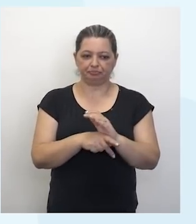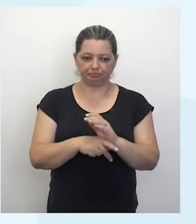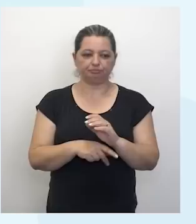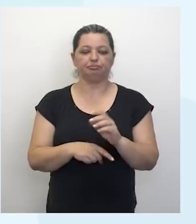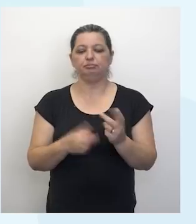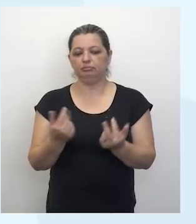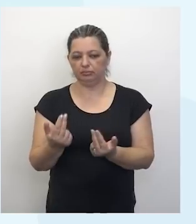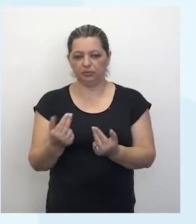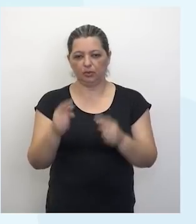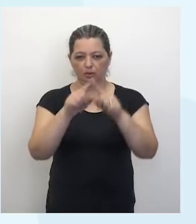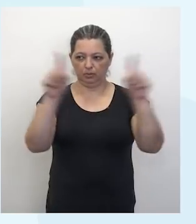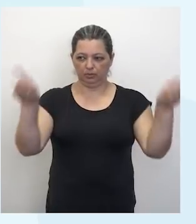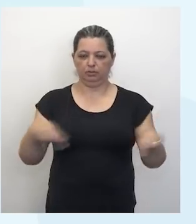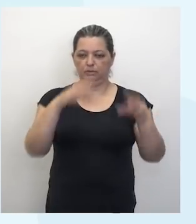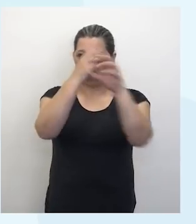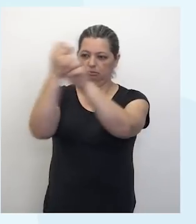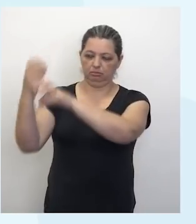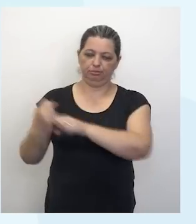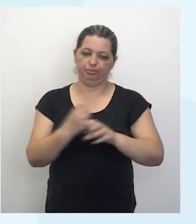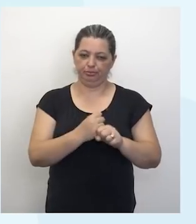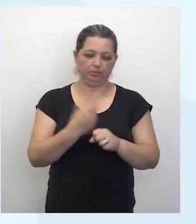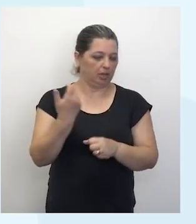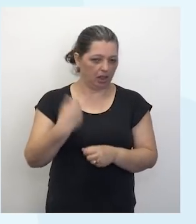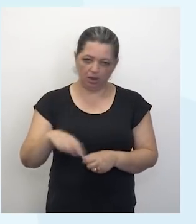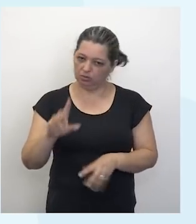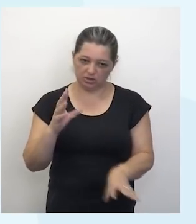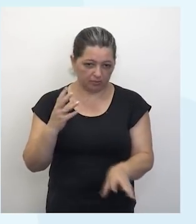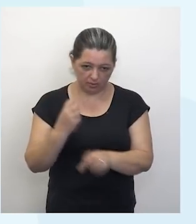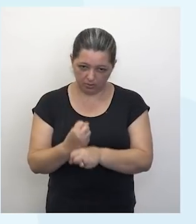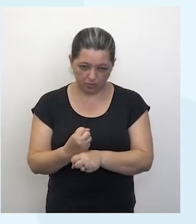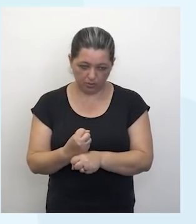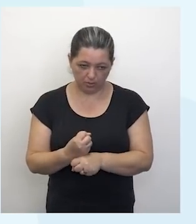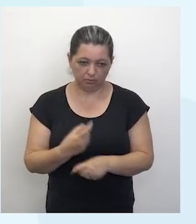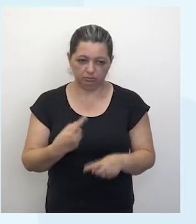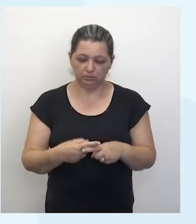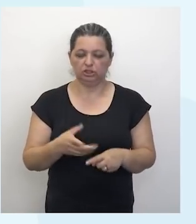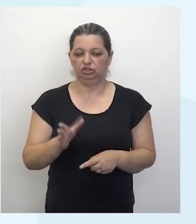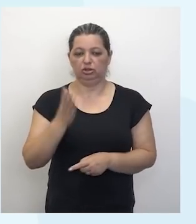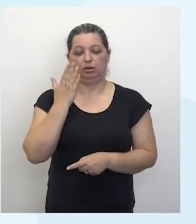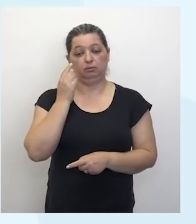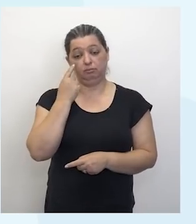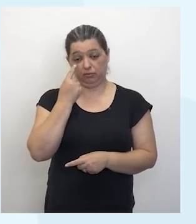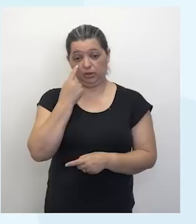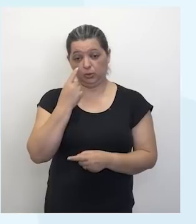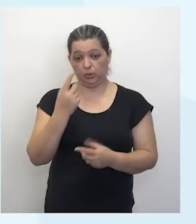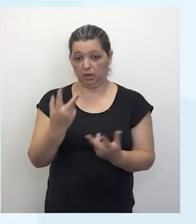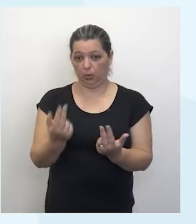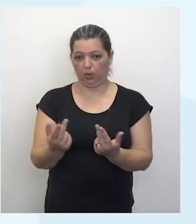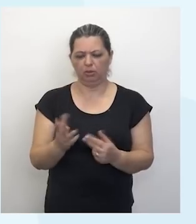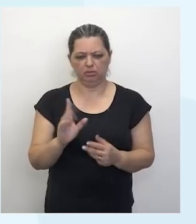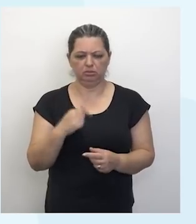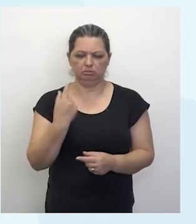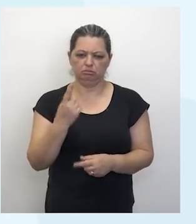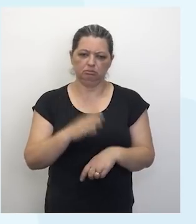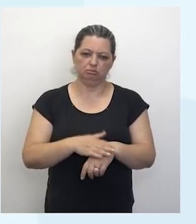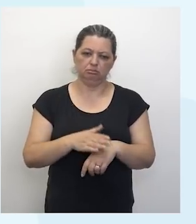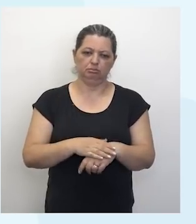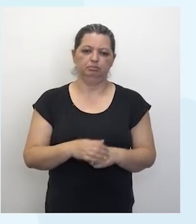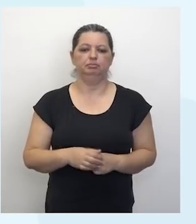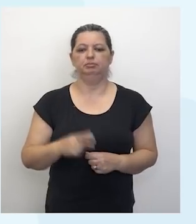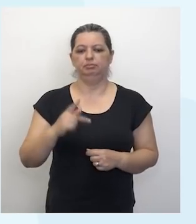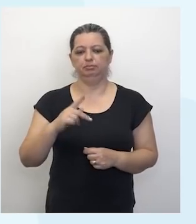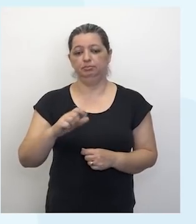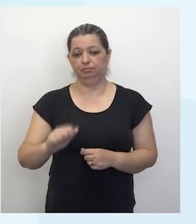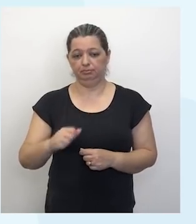perímetros. Não precisaria calcular, porque a gente já viu geometricamente que é igual. Mas a gente vai calcular aqui, tá certo? Então, o perímetro de